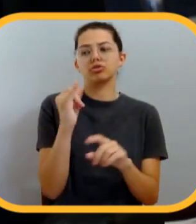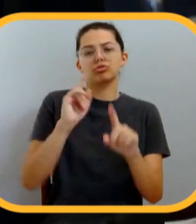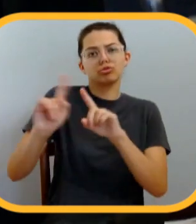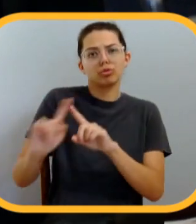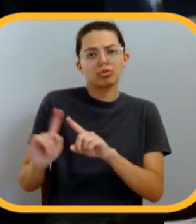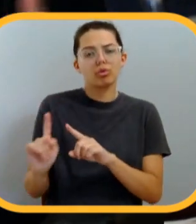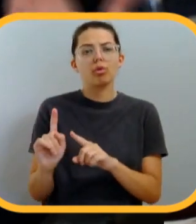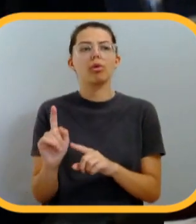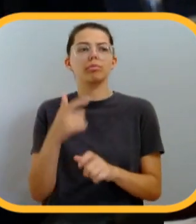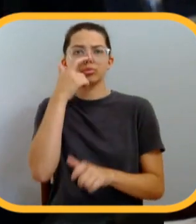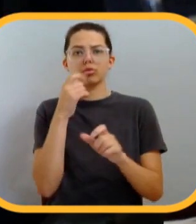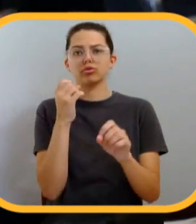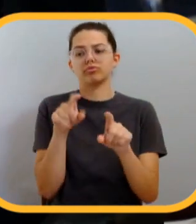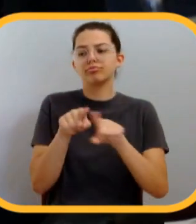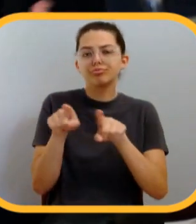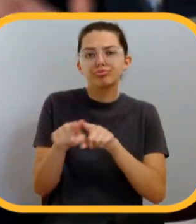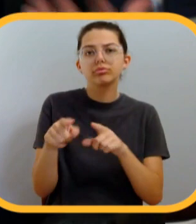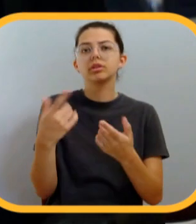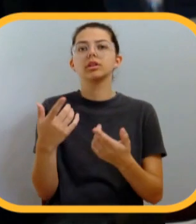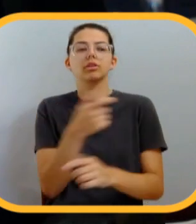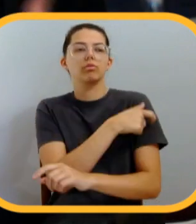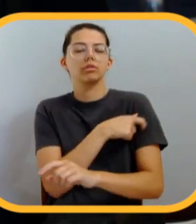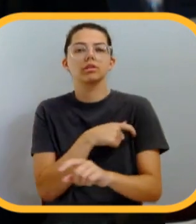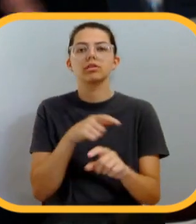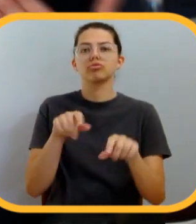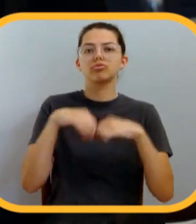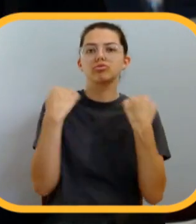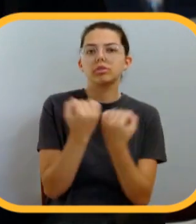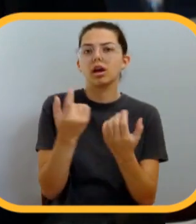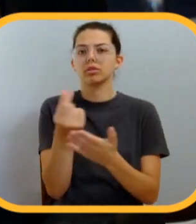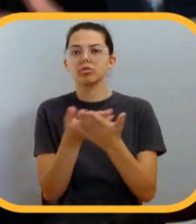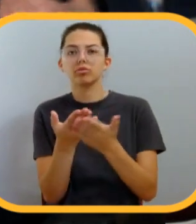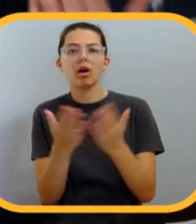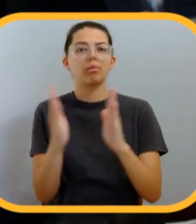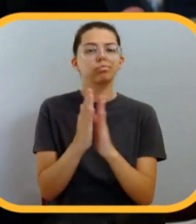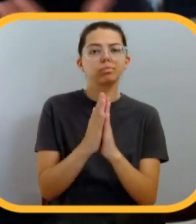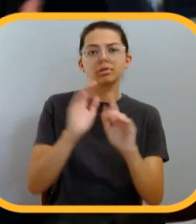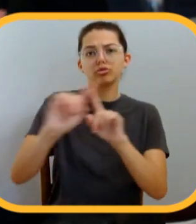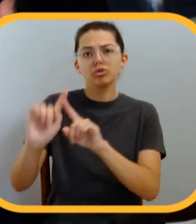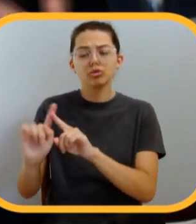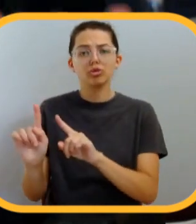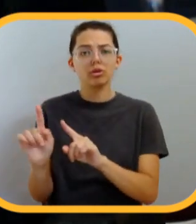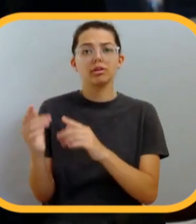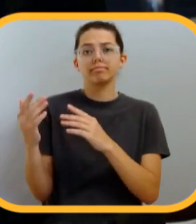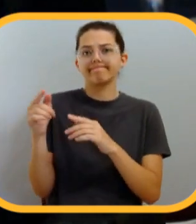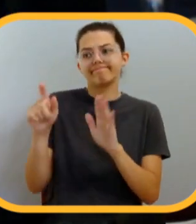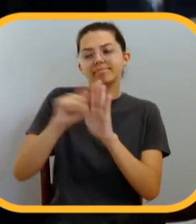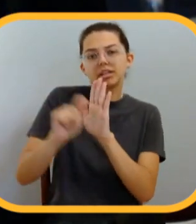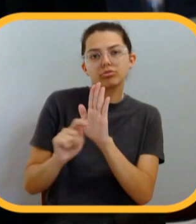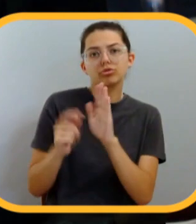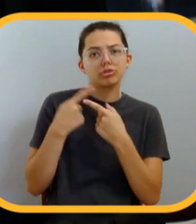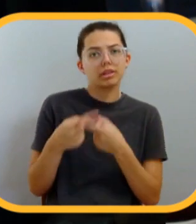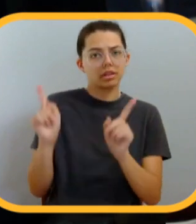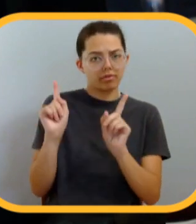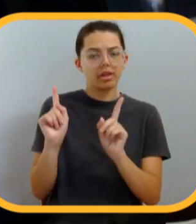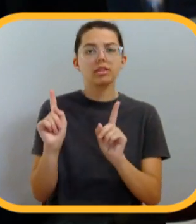outras instituições, os outros atores políticos, os outros atores sociais, económicos, religiosos, não têm esse código,